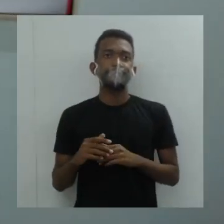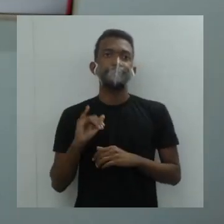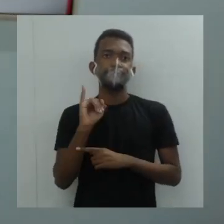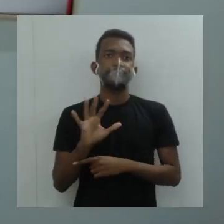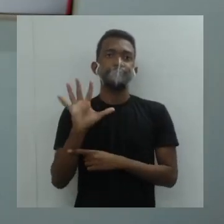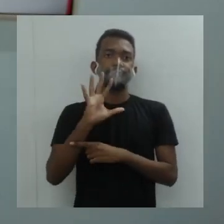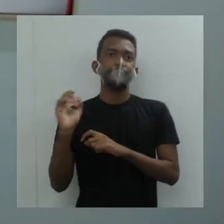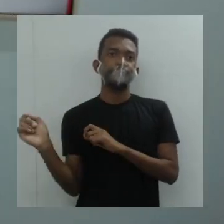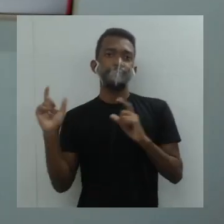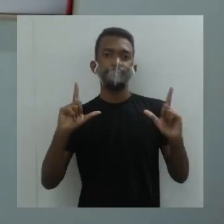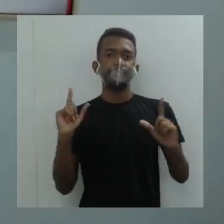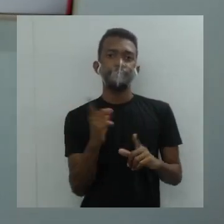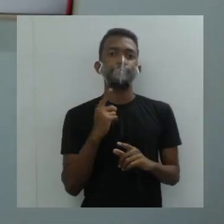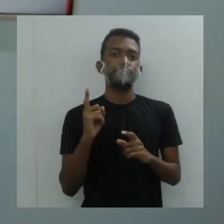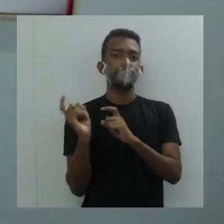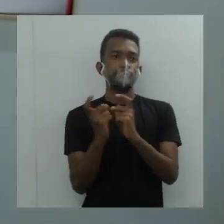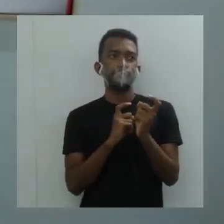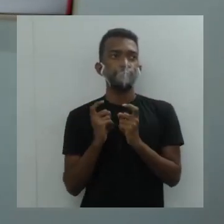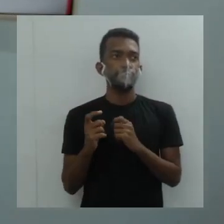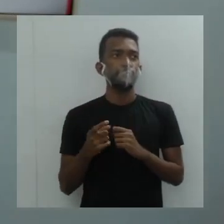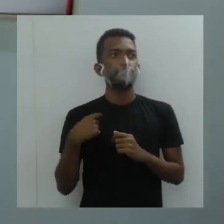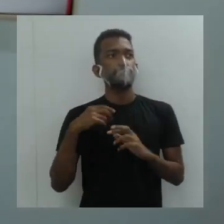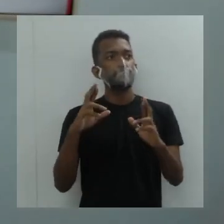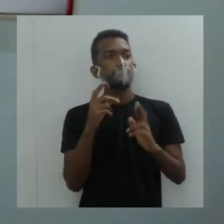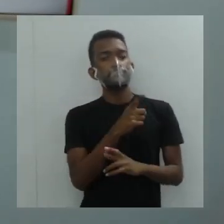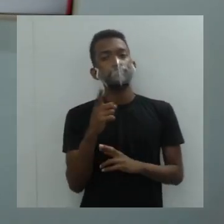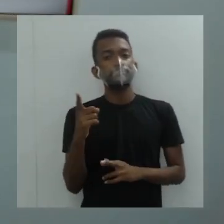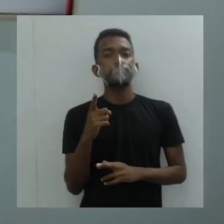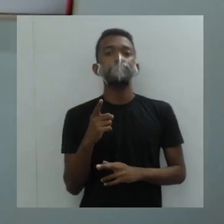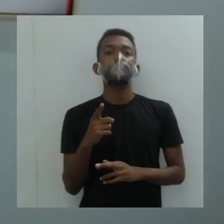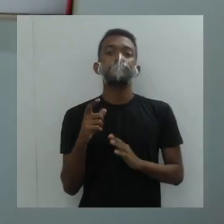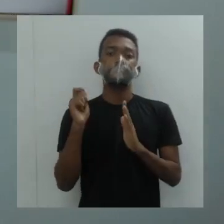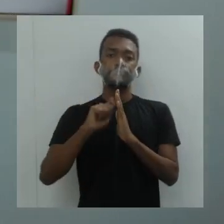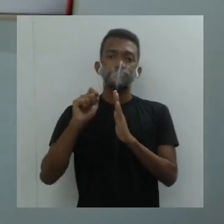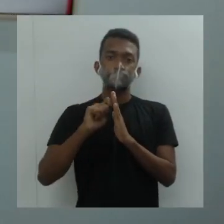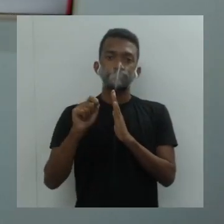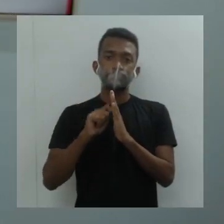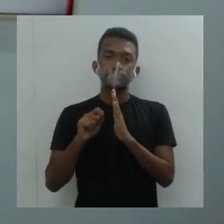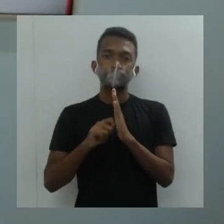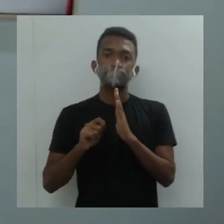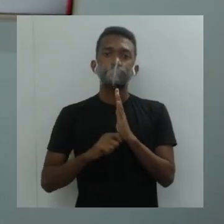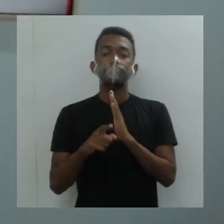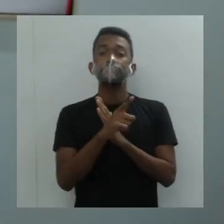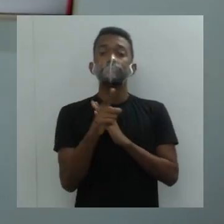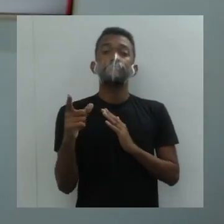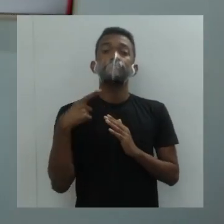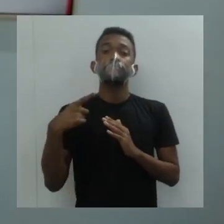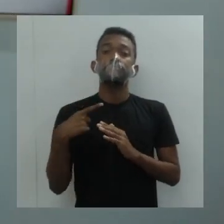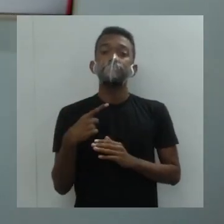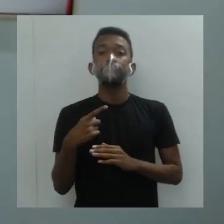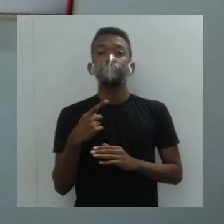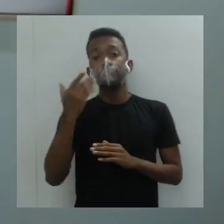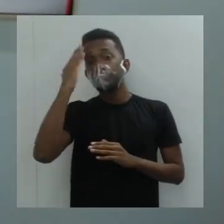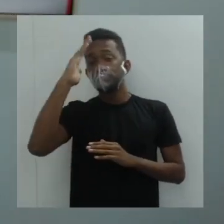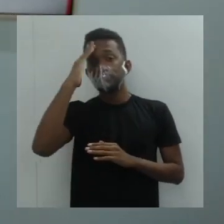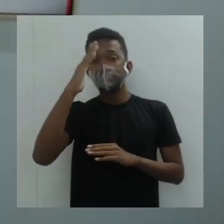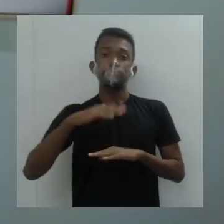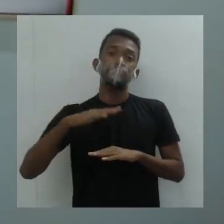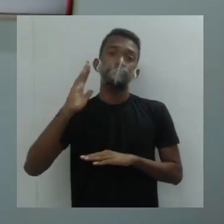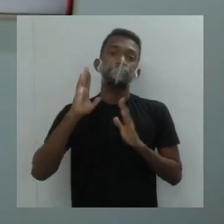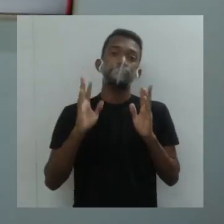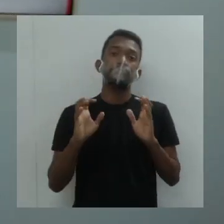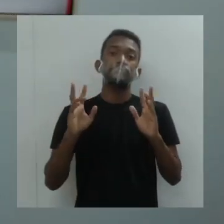lá, vamos continuar nossa discussão. Eu espero que vocês estejam aí anotando e que vocês estejam compreendendo onde queremos